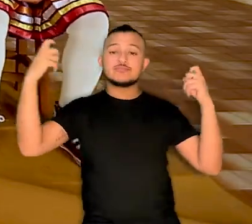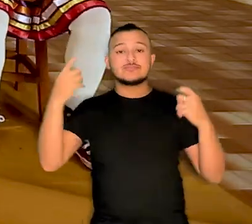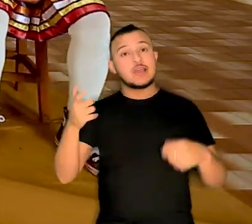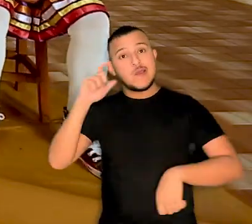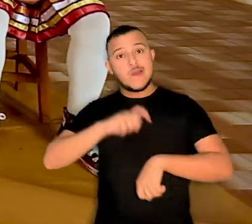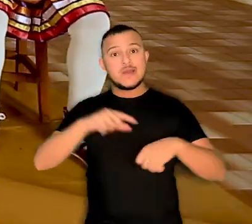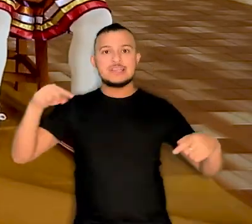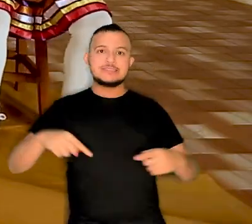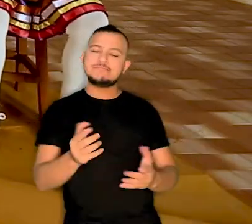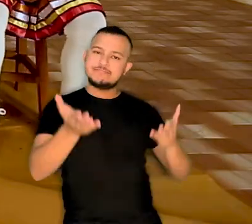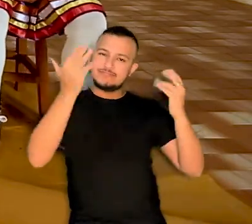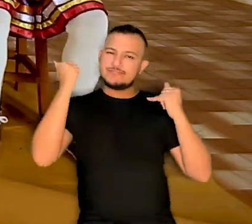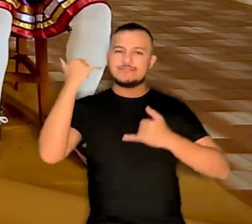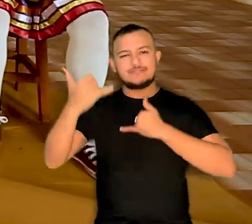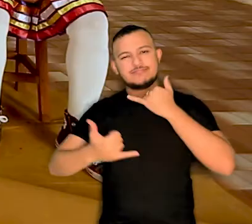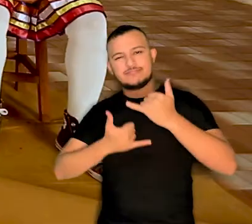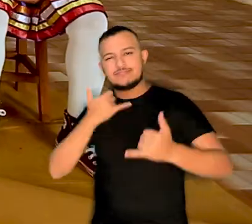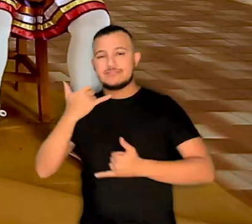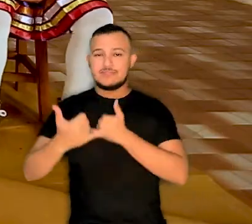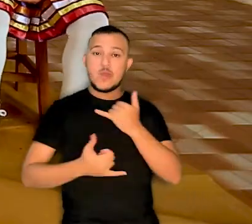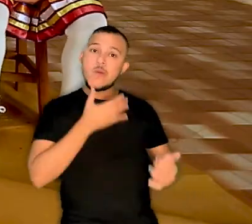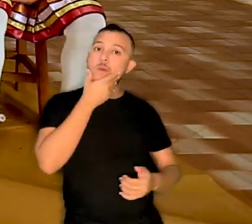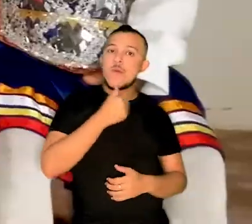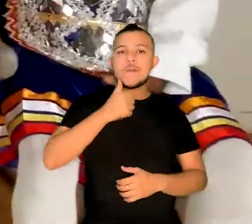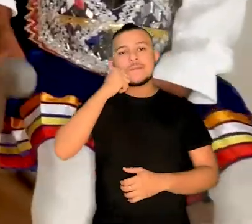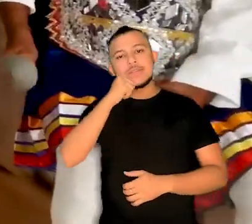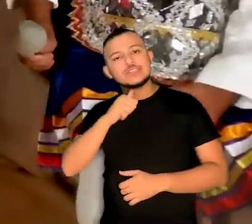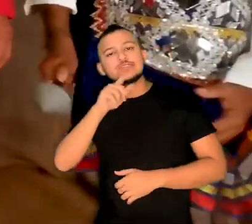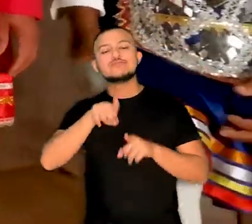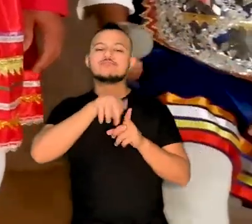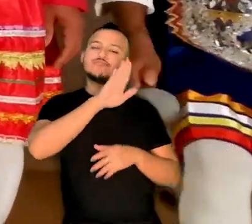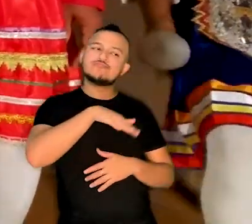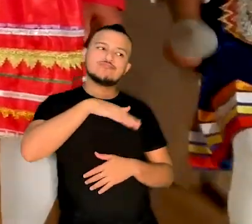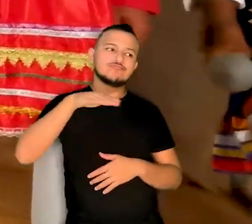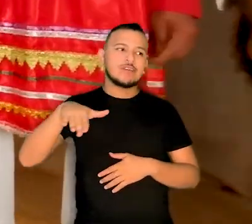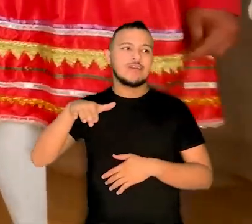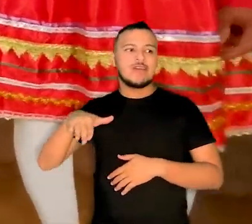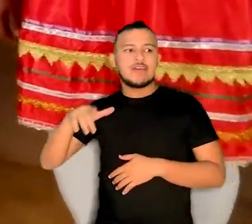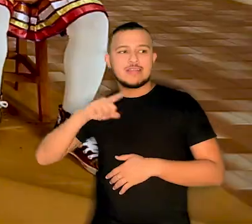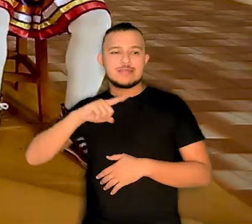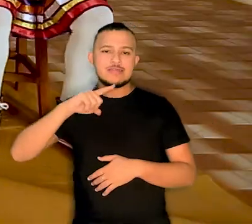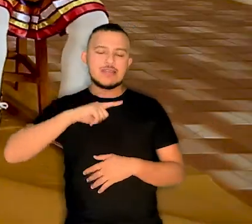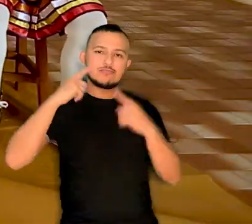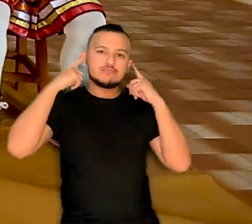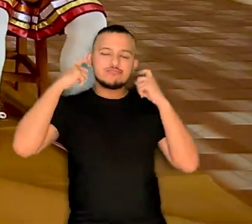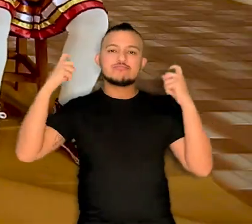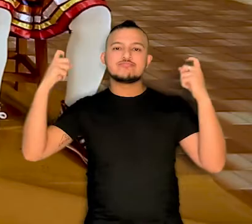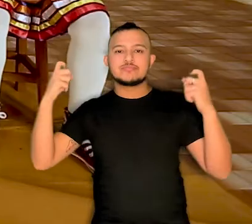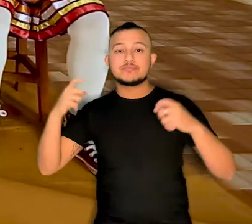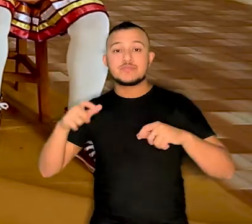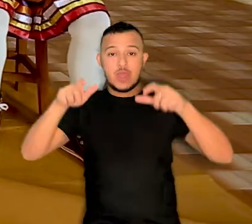a hora, vamos brincar, homem, mulher e menino, a cultura está no ar. Em